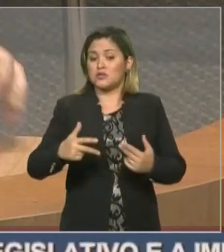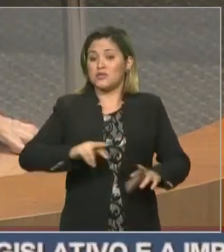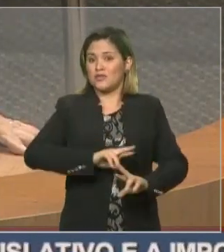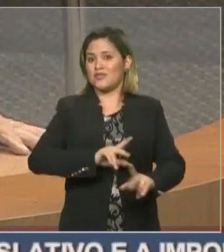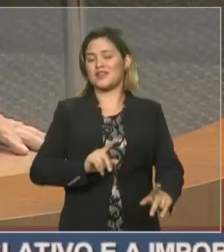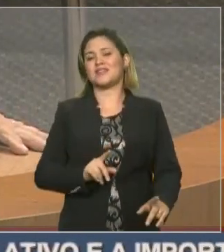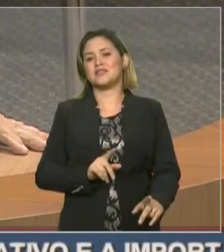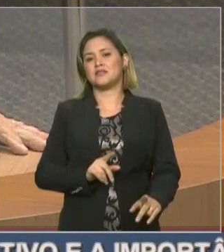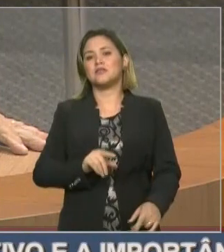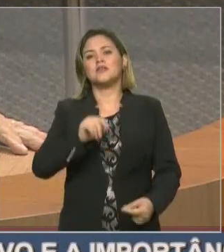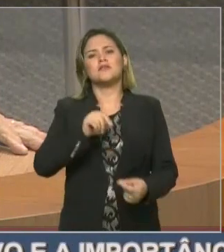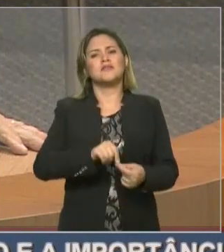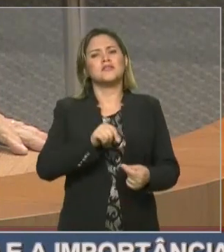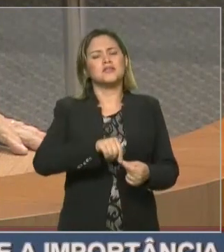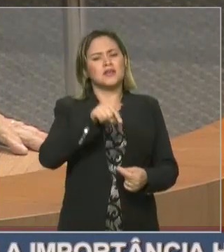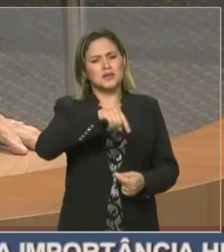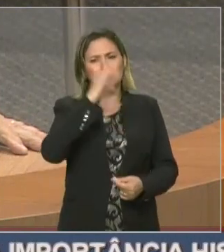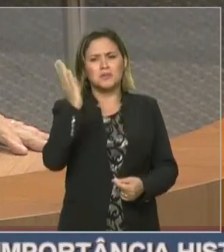perversa.